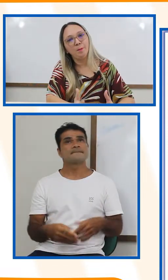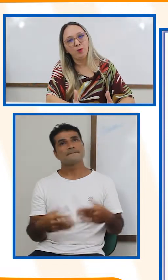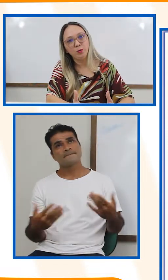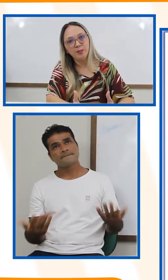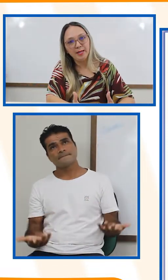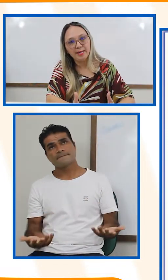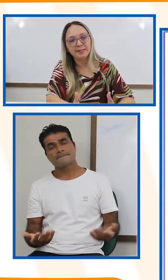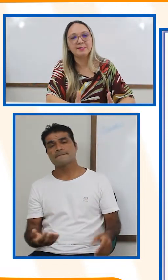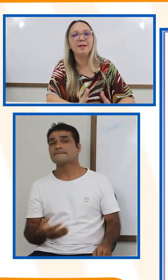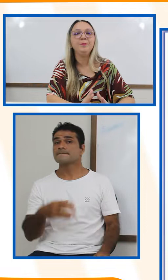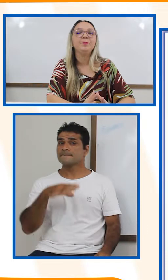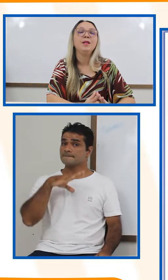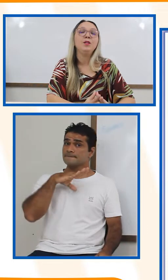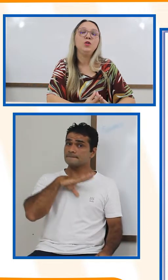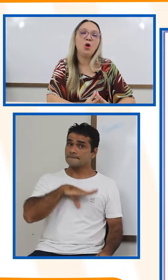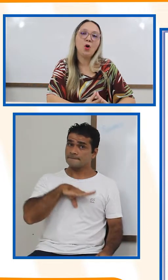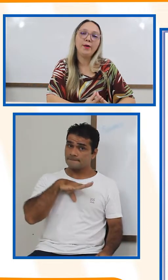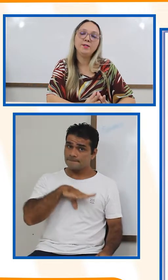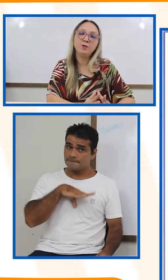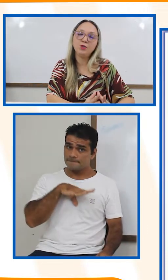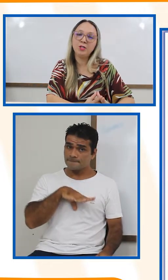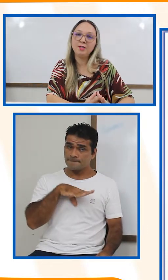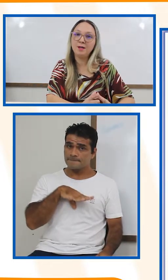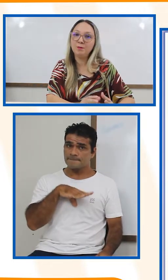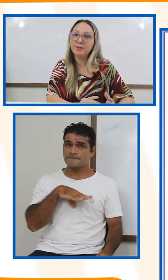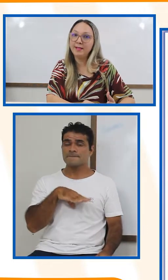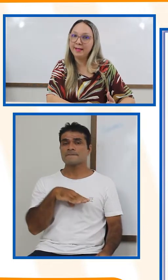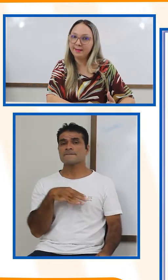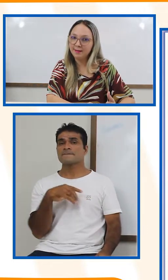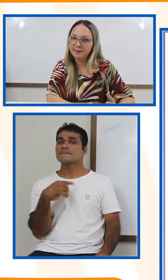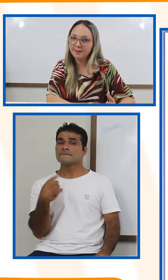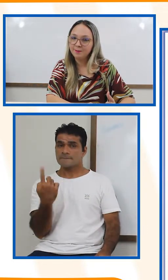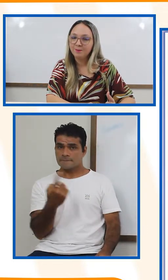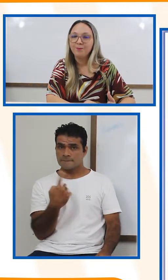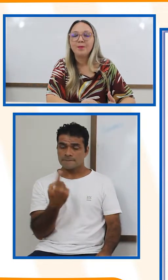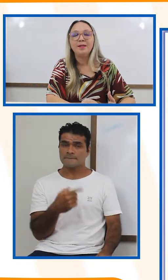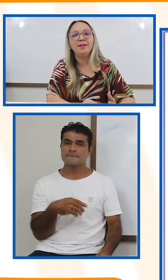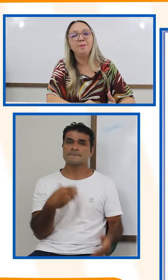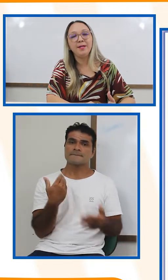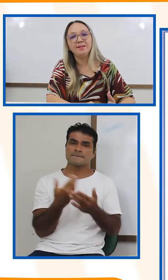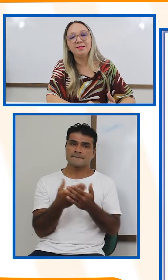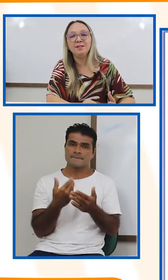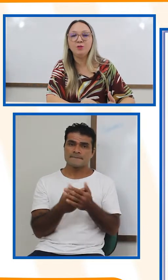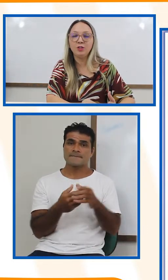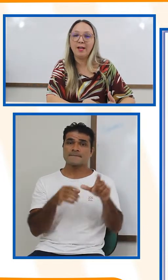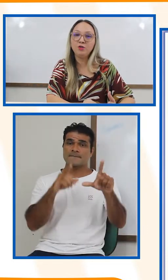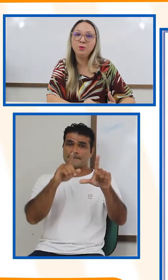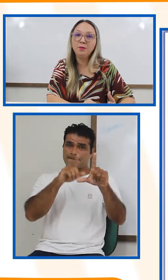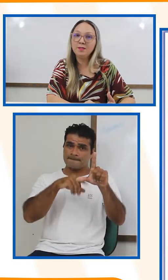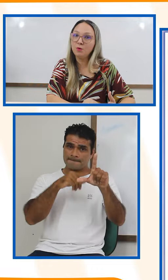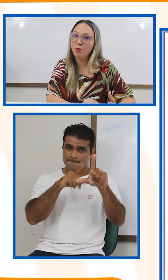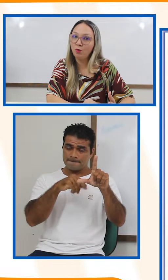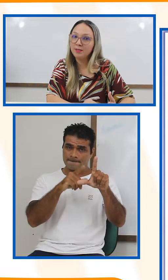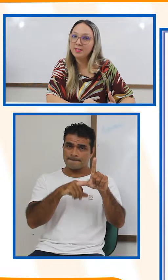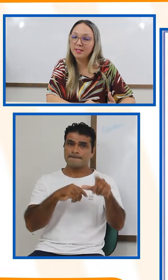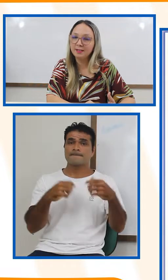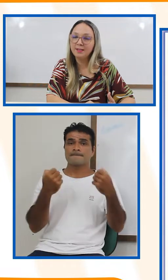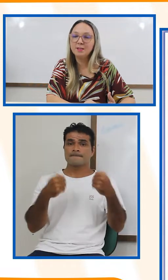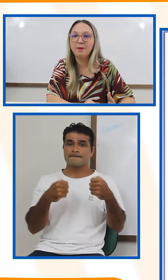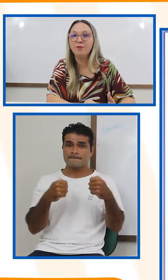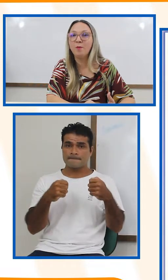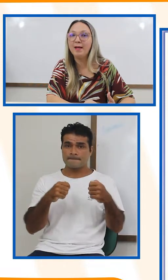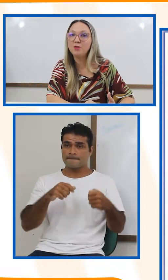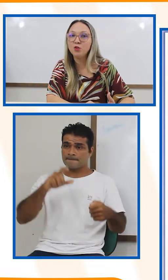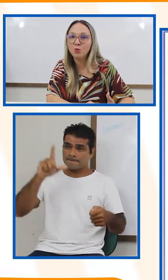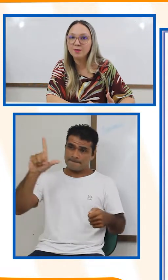língua portuguesa nós utilizamos letras que precisam estar juntas com outras